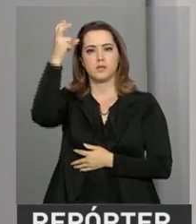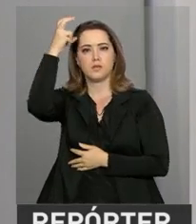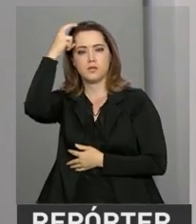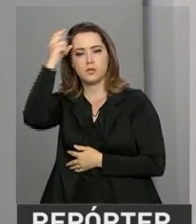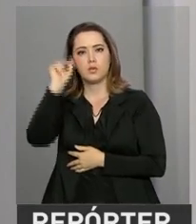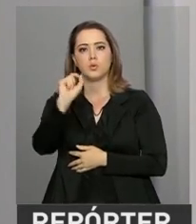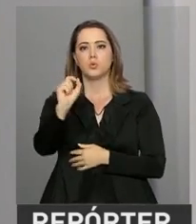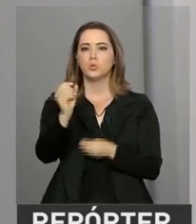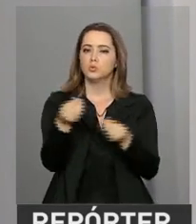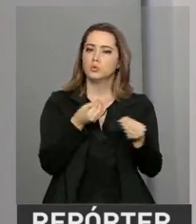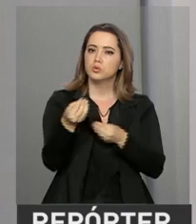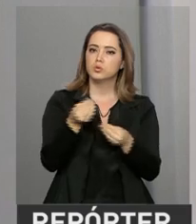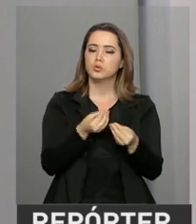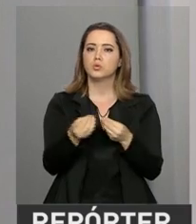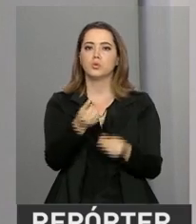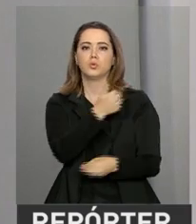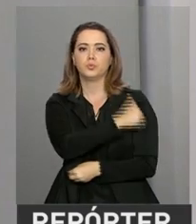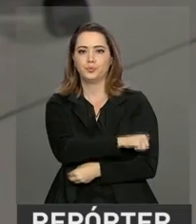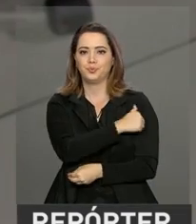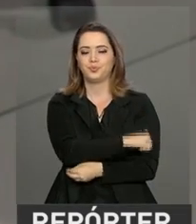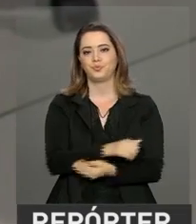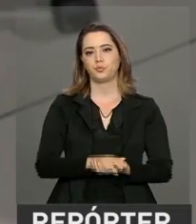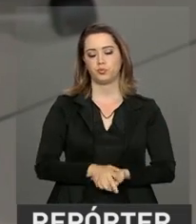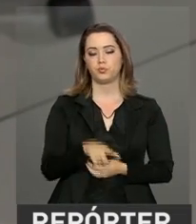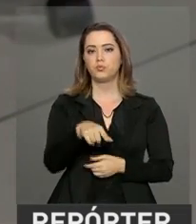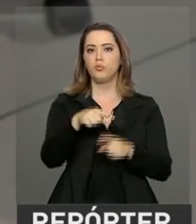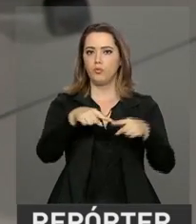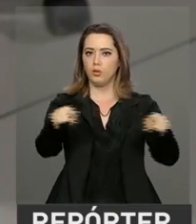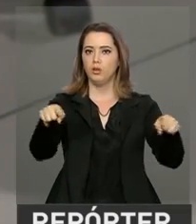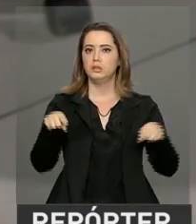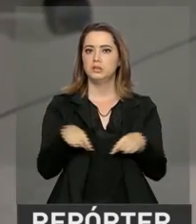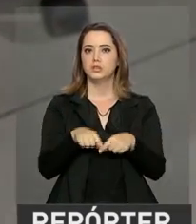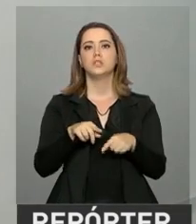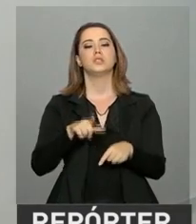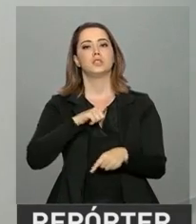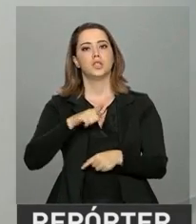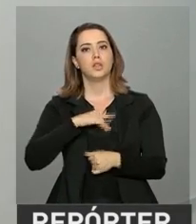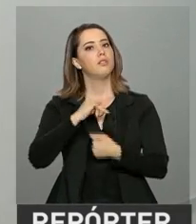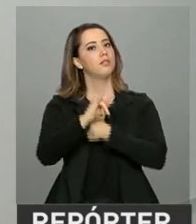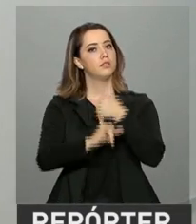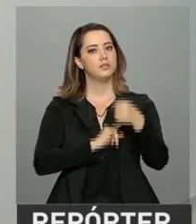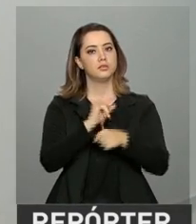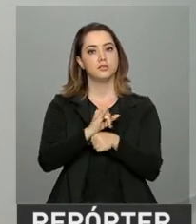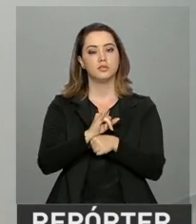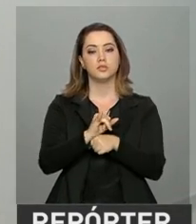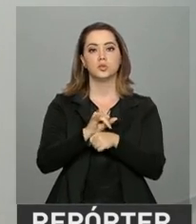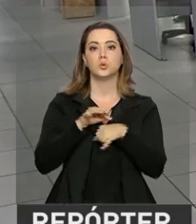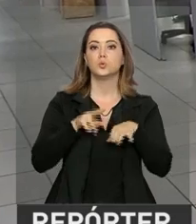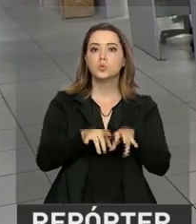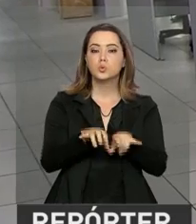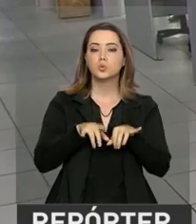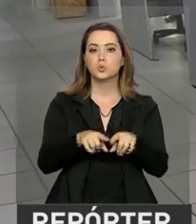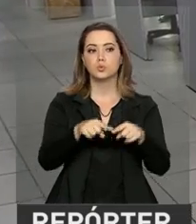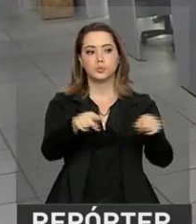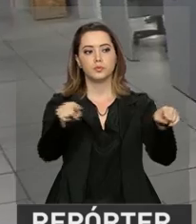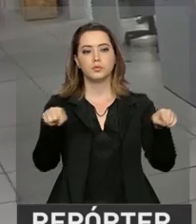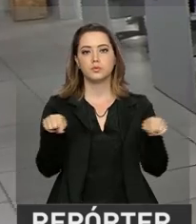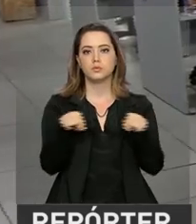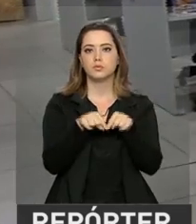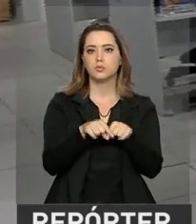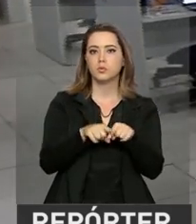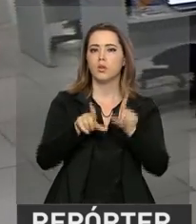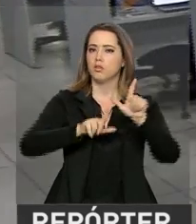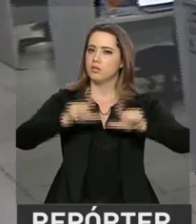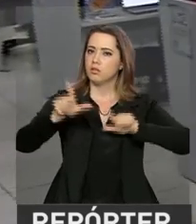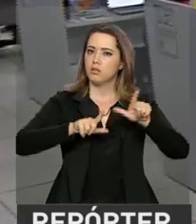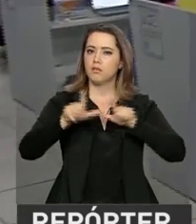Media Center vai oferecer salas de trabalho com acesso gratuito à internet, estúdios para rádio e TV, além de equipamentos de